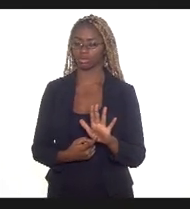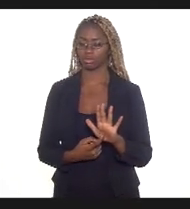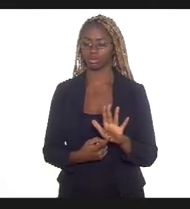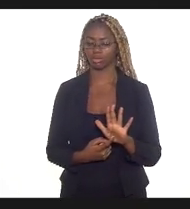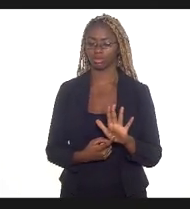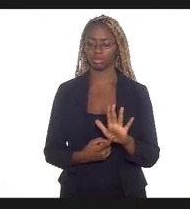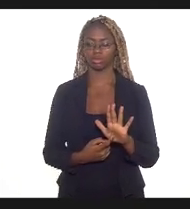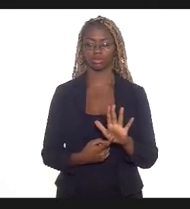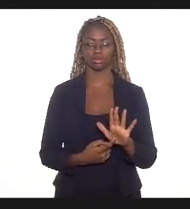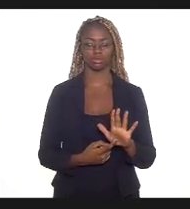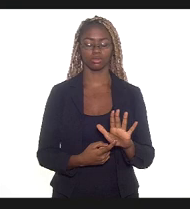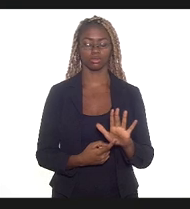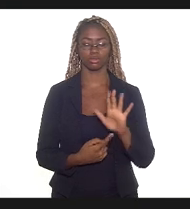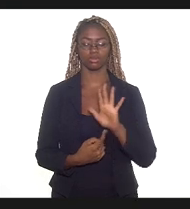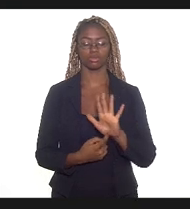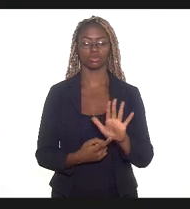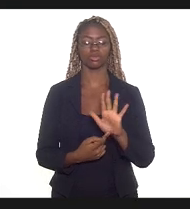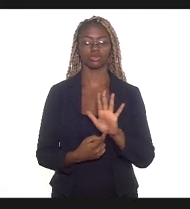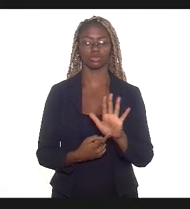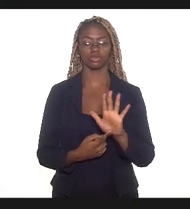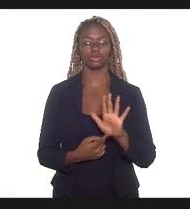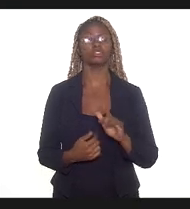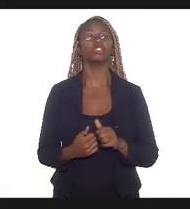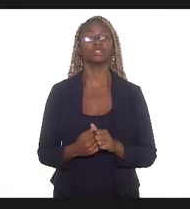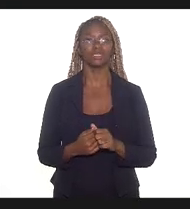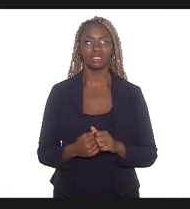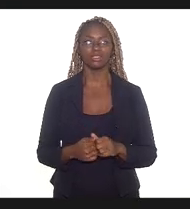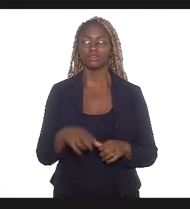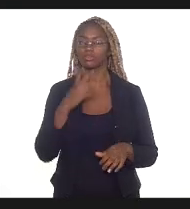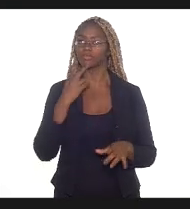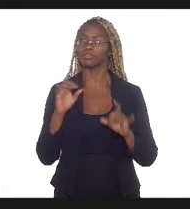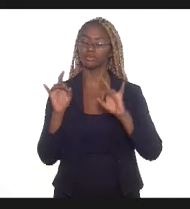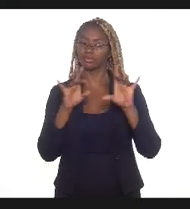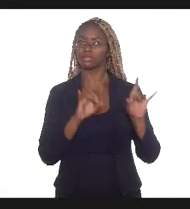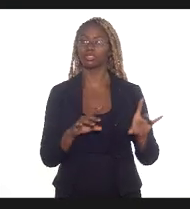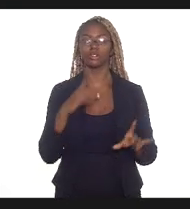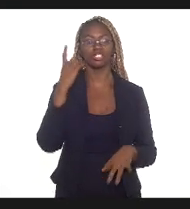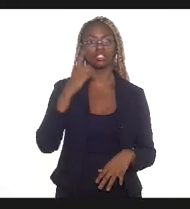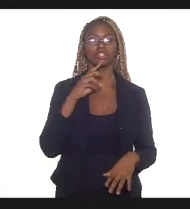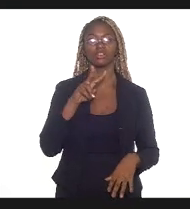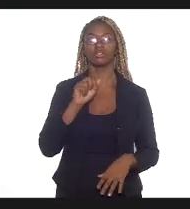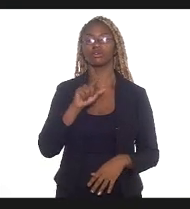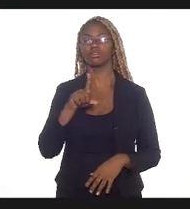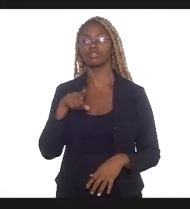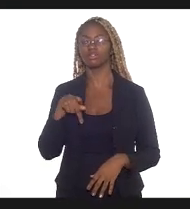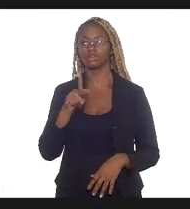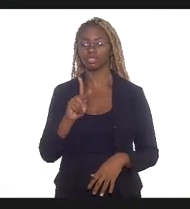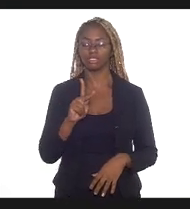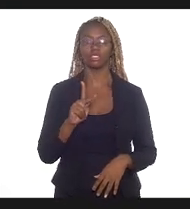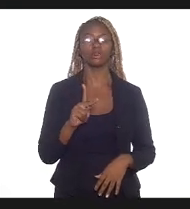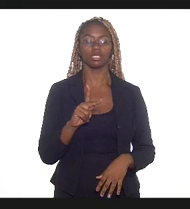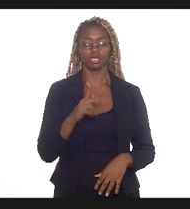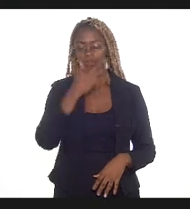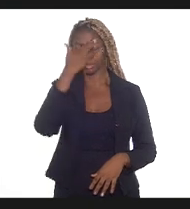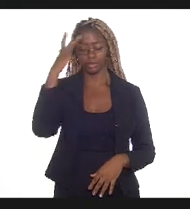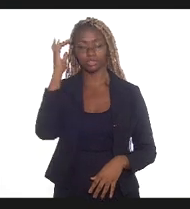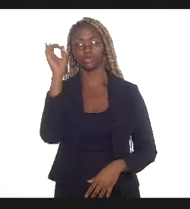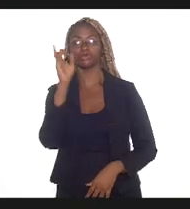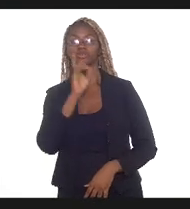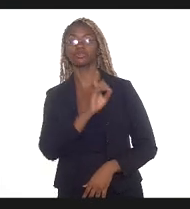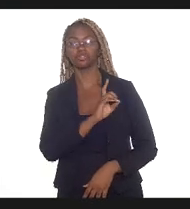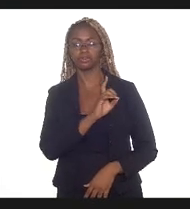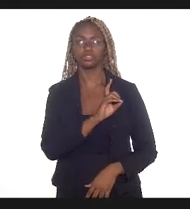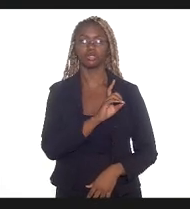para quem mais precisa, e todos estamos precisando, mas em especial o deputado Valdec, muito feliz na sua fala, as pessoas com deficiência precisam,